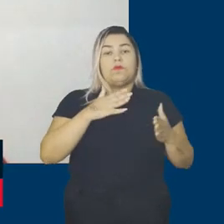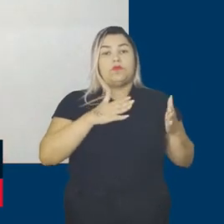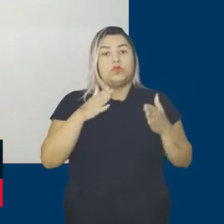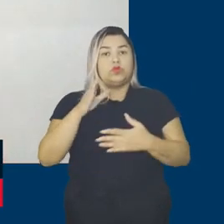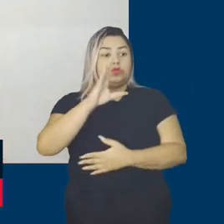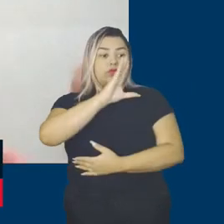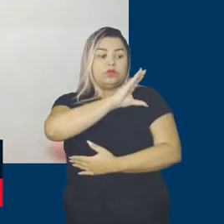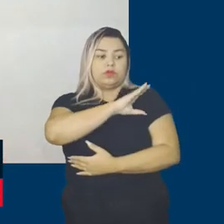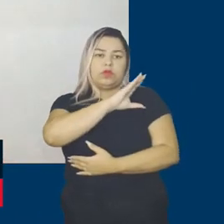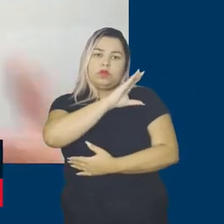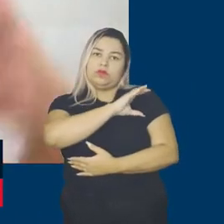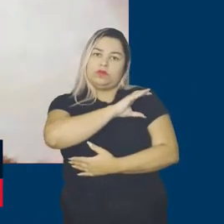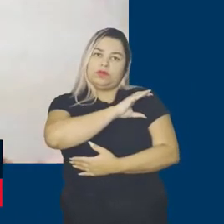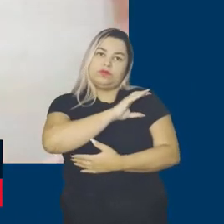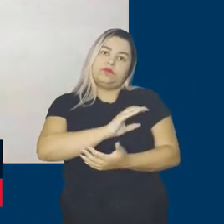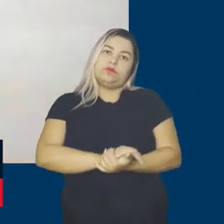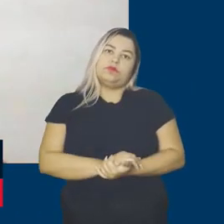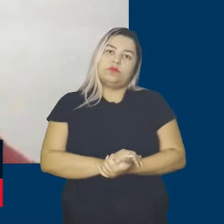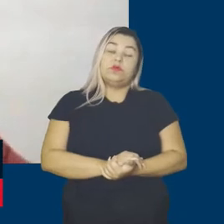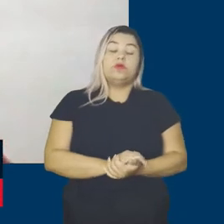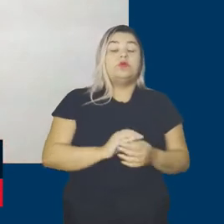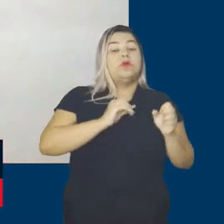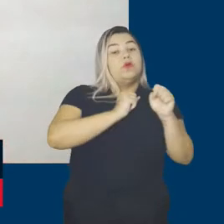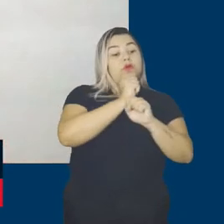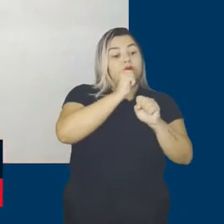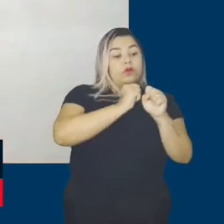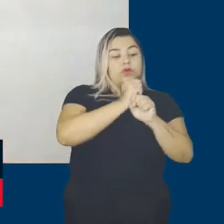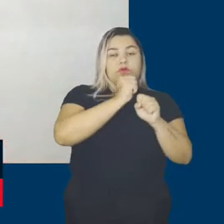coordenação, né? Ou você acaba construindo